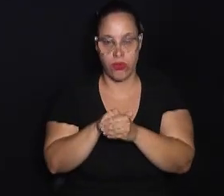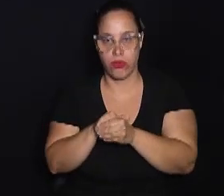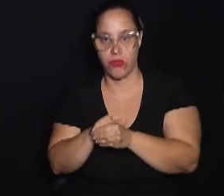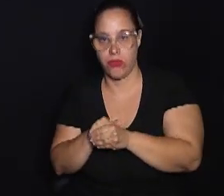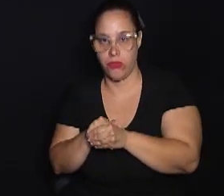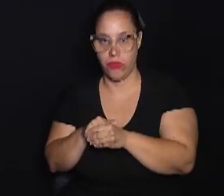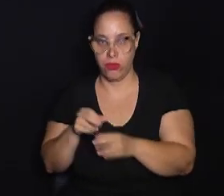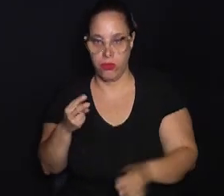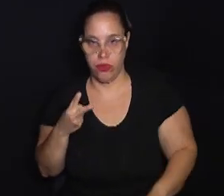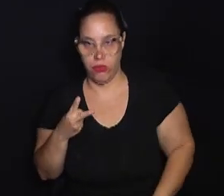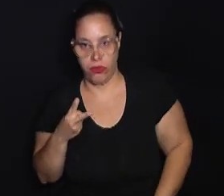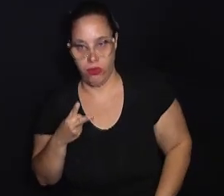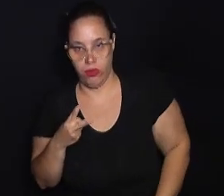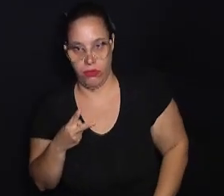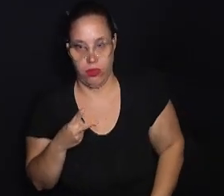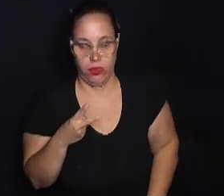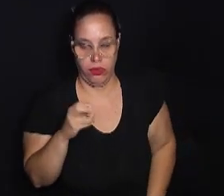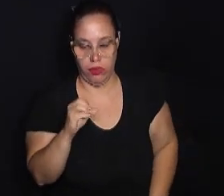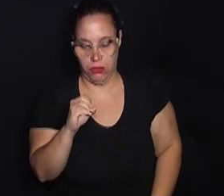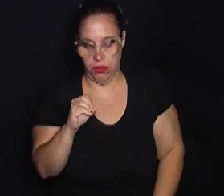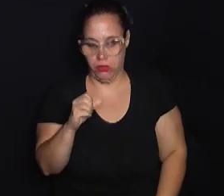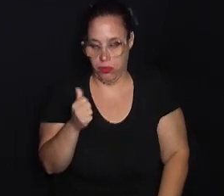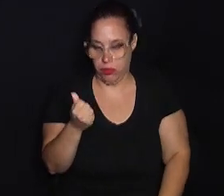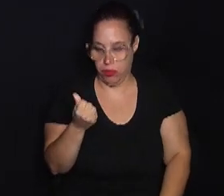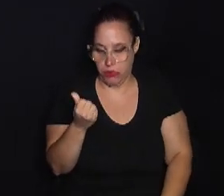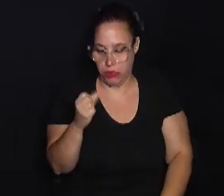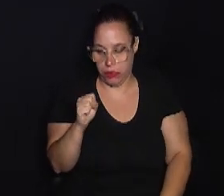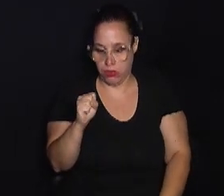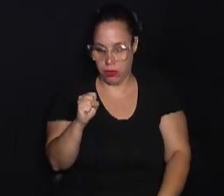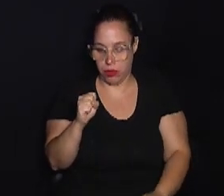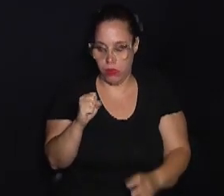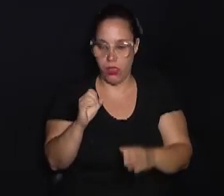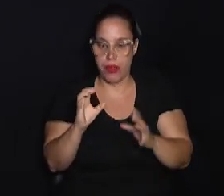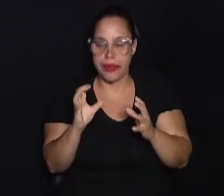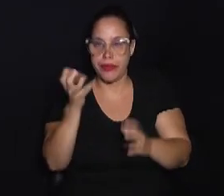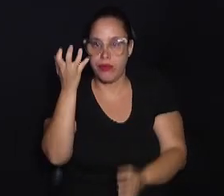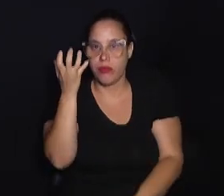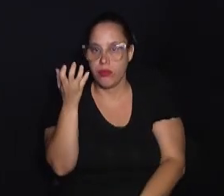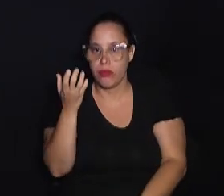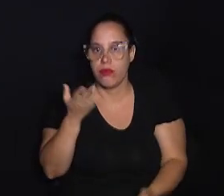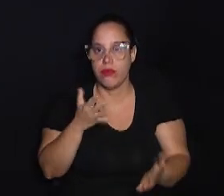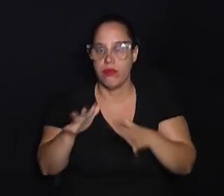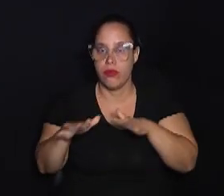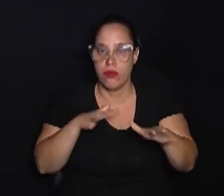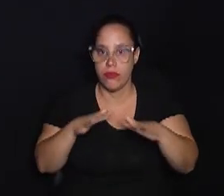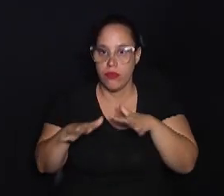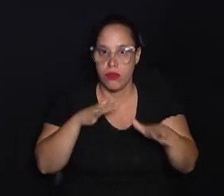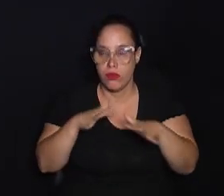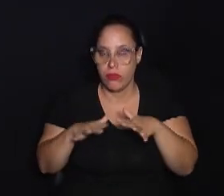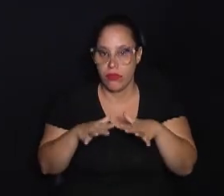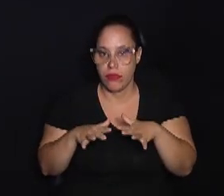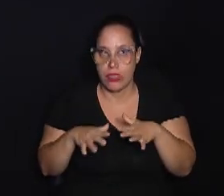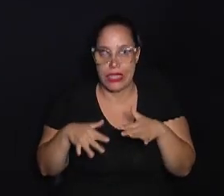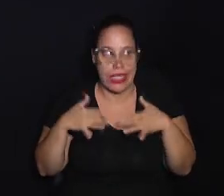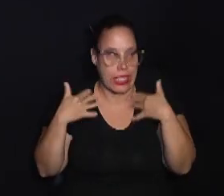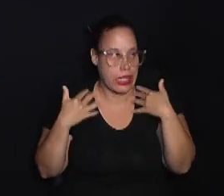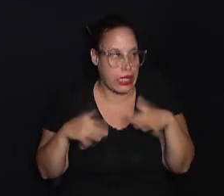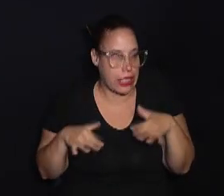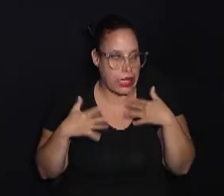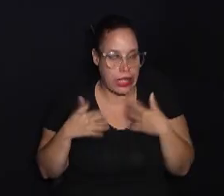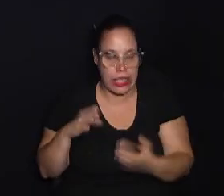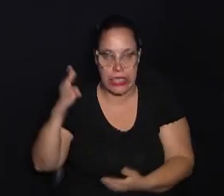de 2018, né, que foi um momento também muito tenso aqui do